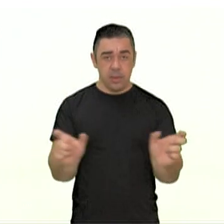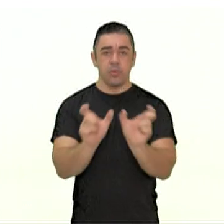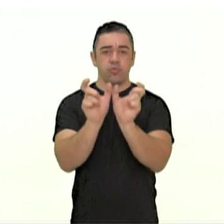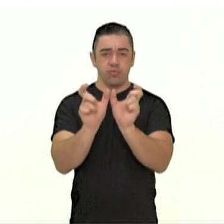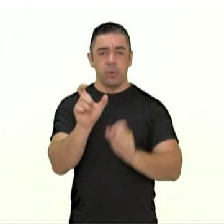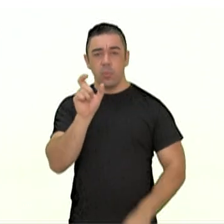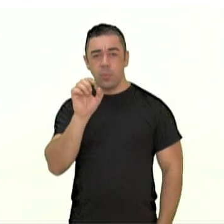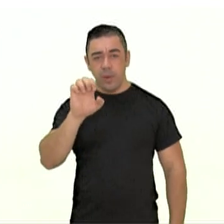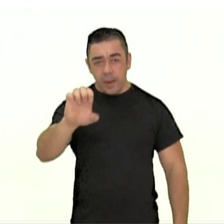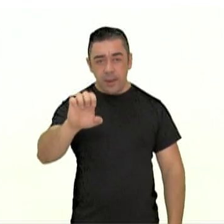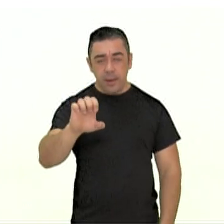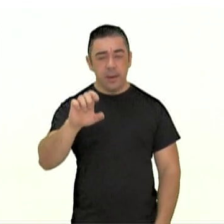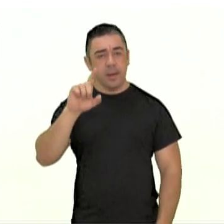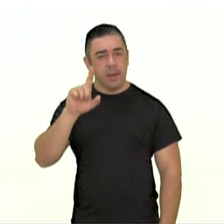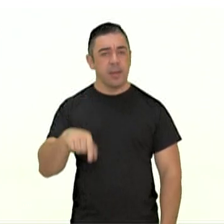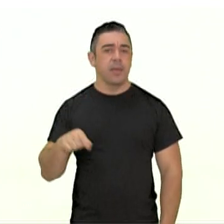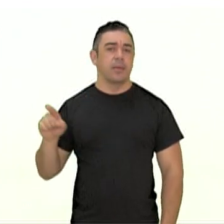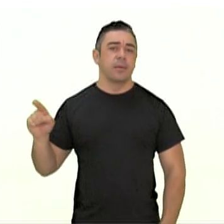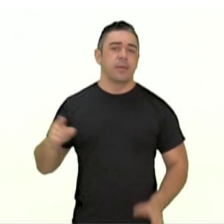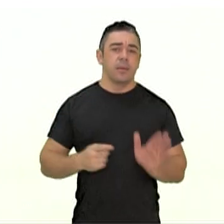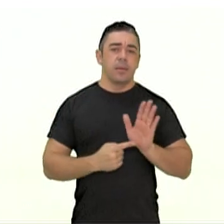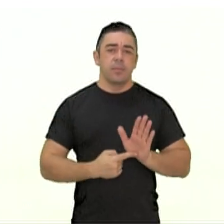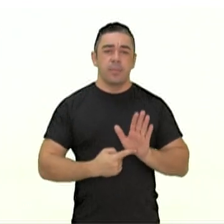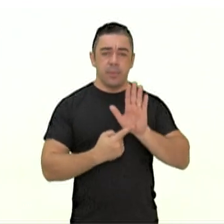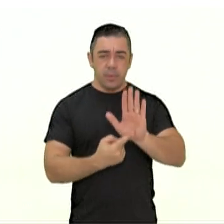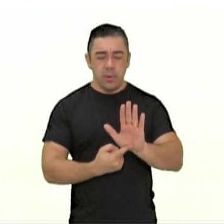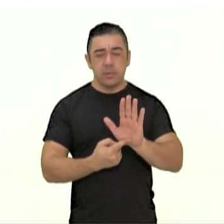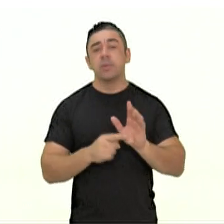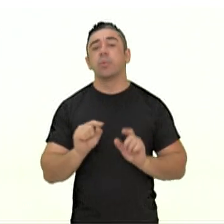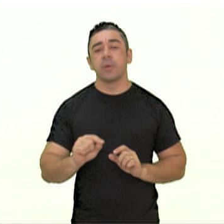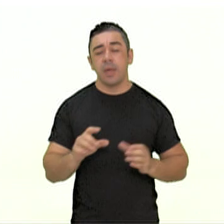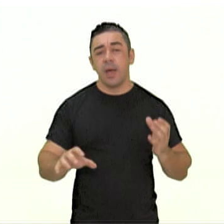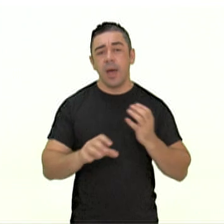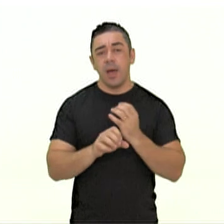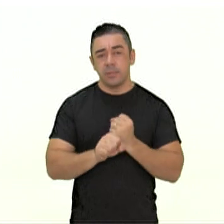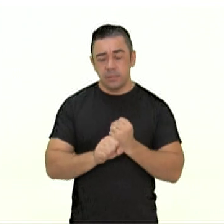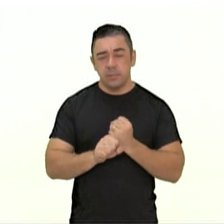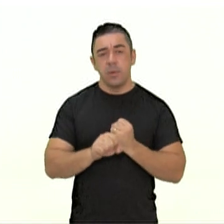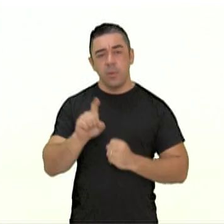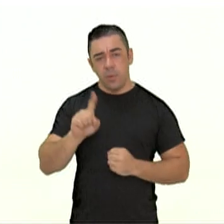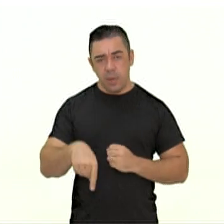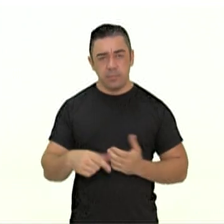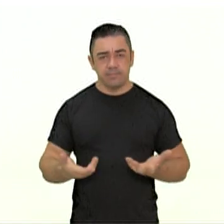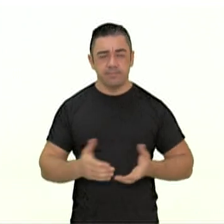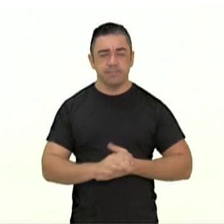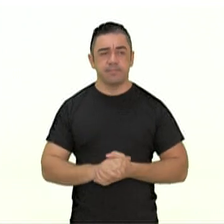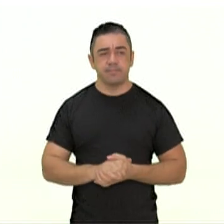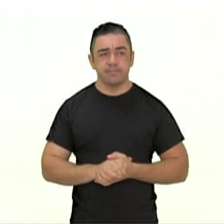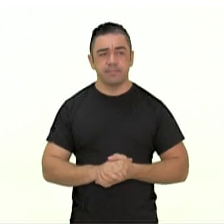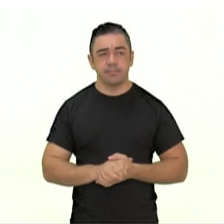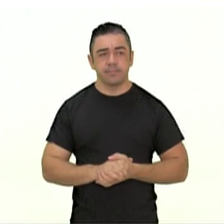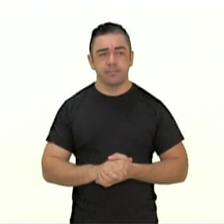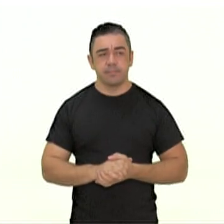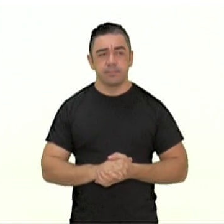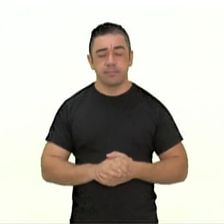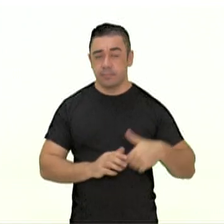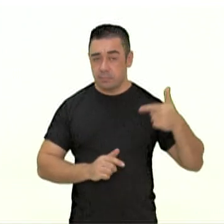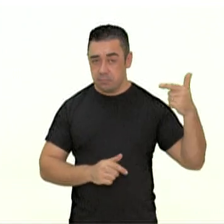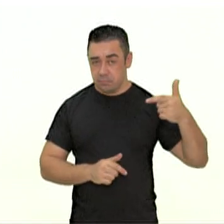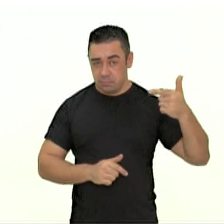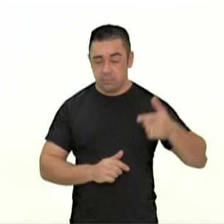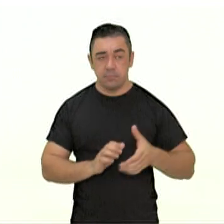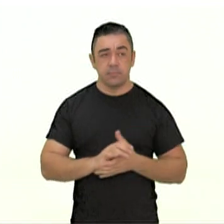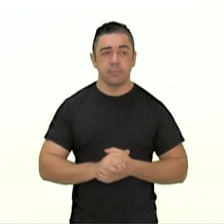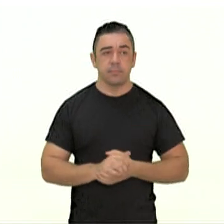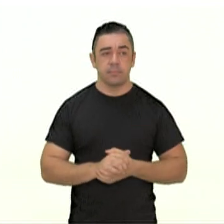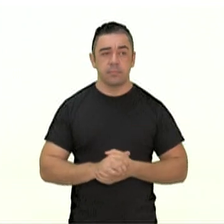conjunção E, que nos expressa, a adição, nos expressam soma, Vamos agora ao nosso segundo